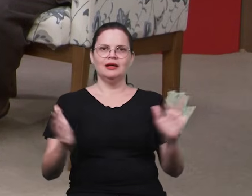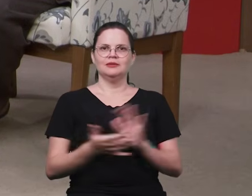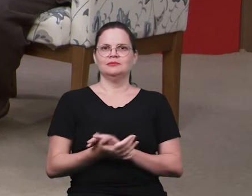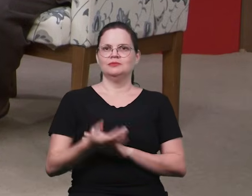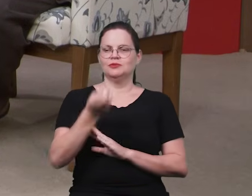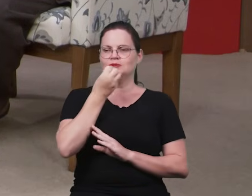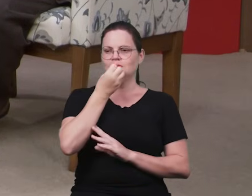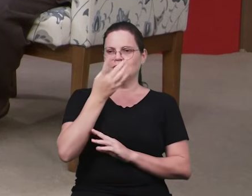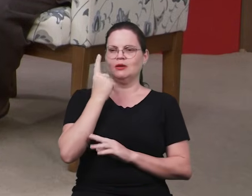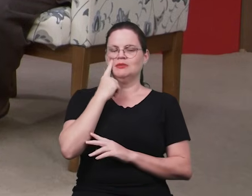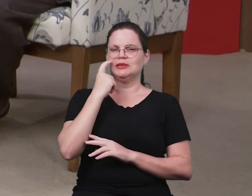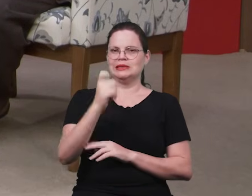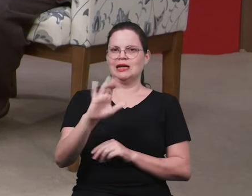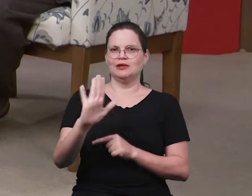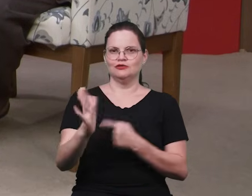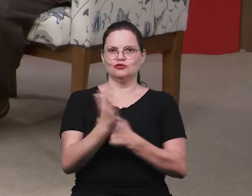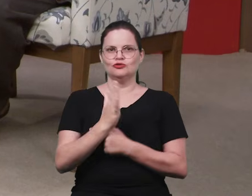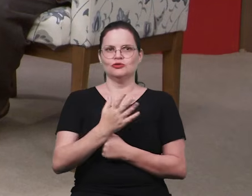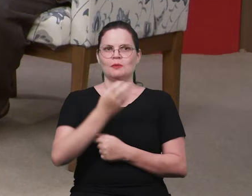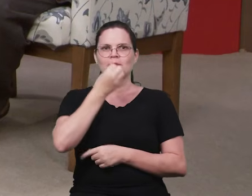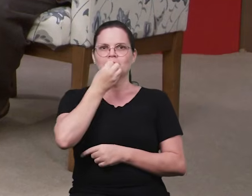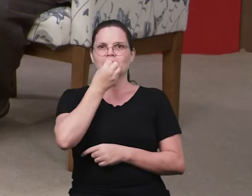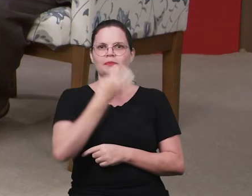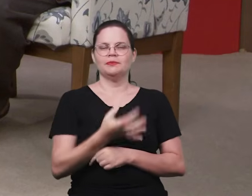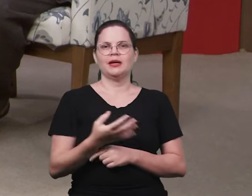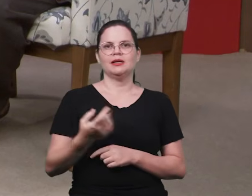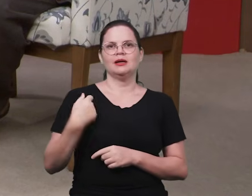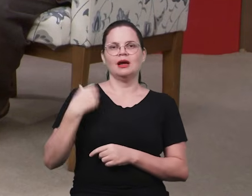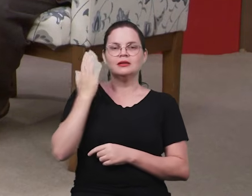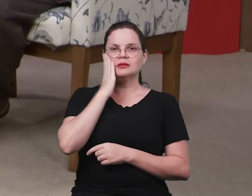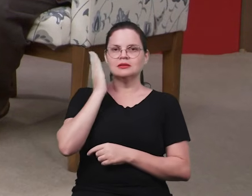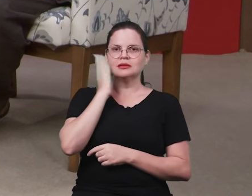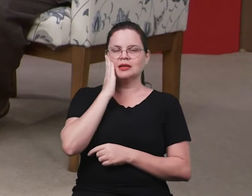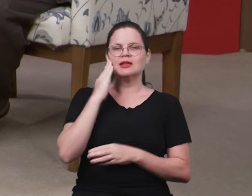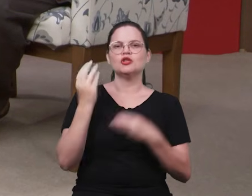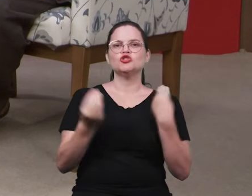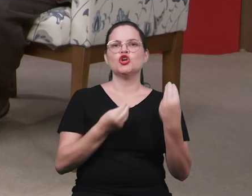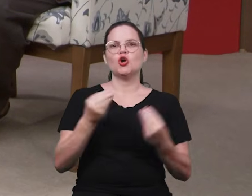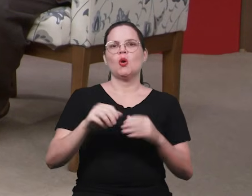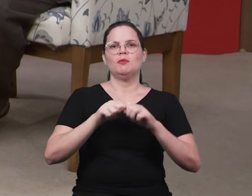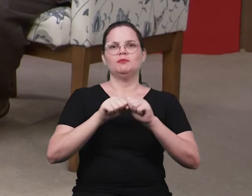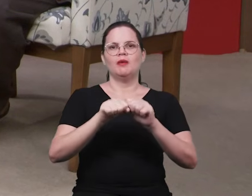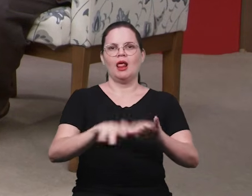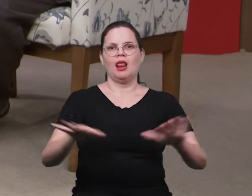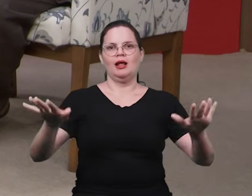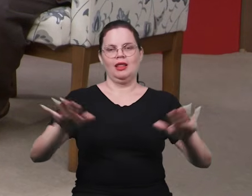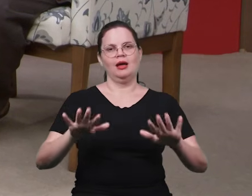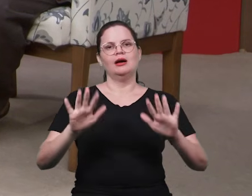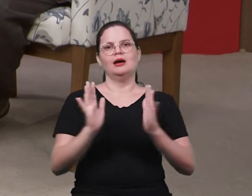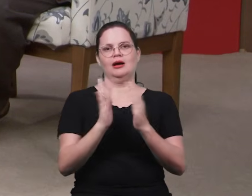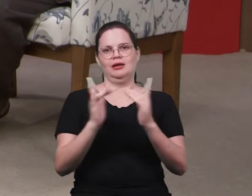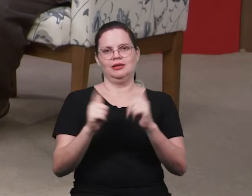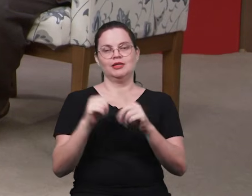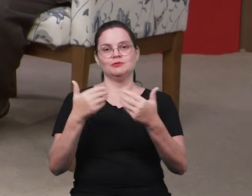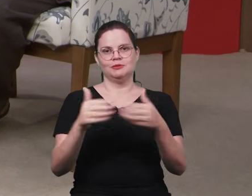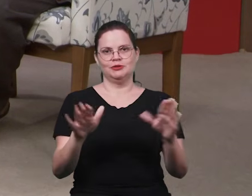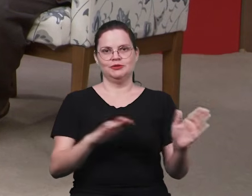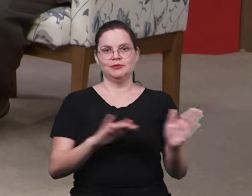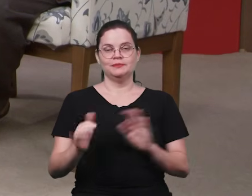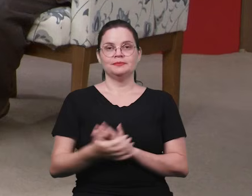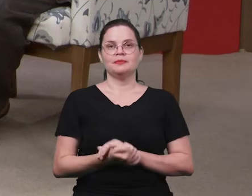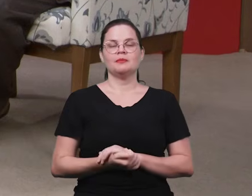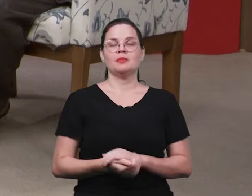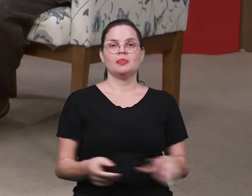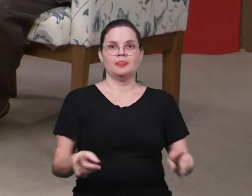bom. Isso ajudou muito a expansão do Evangelho. E lembrando mais uma vez